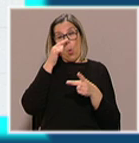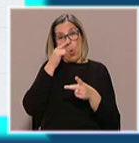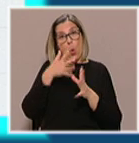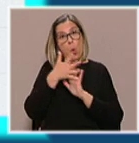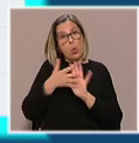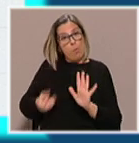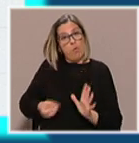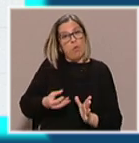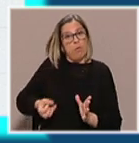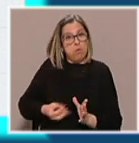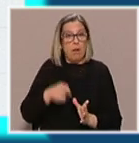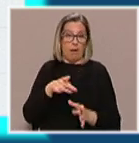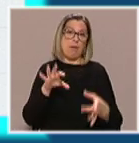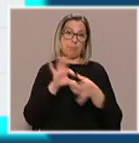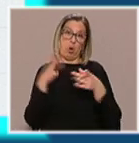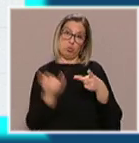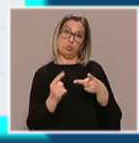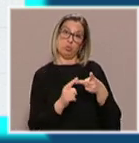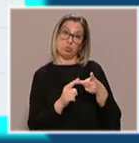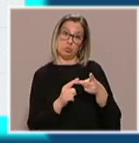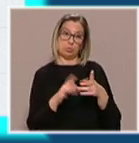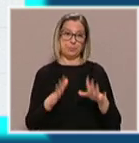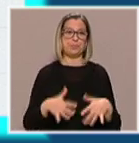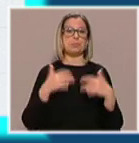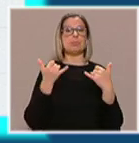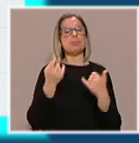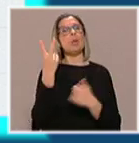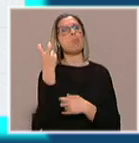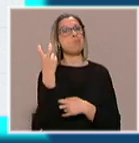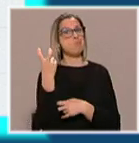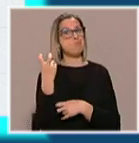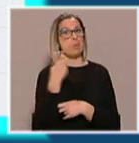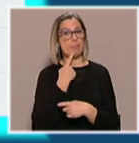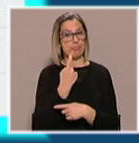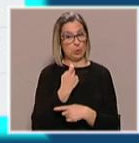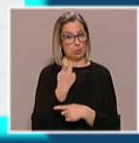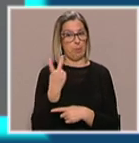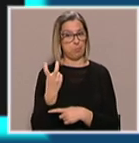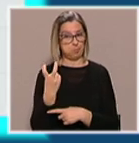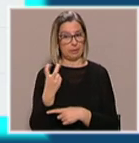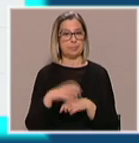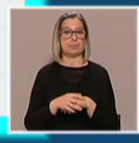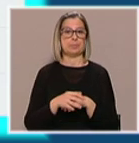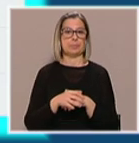sistema parasimpático. E para finalizar, as nossas últimas 2 questões.